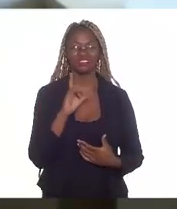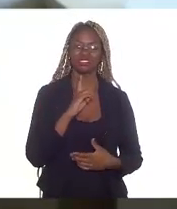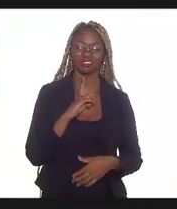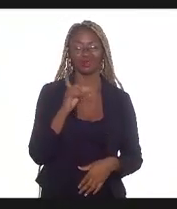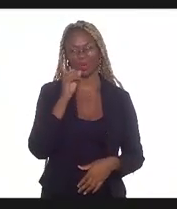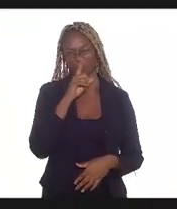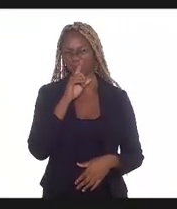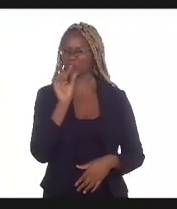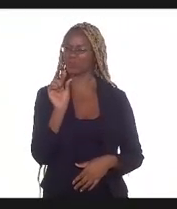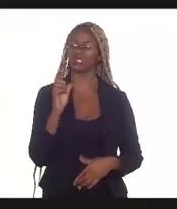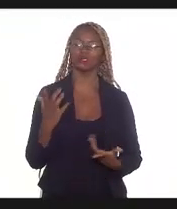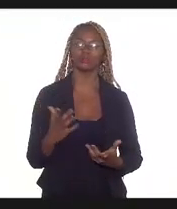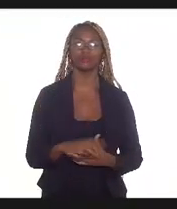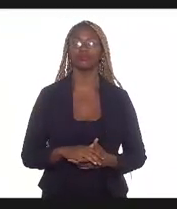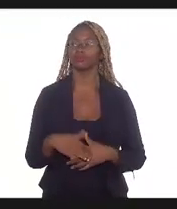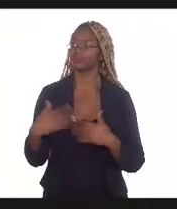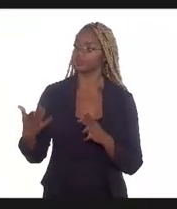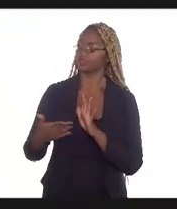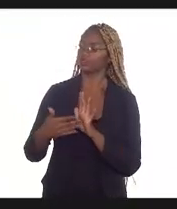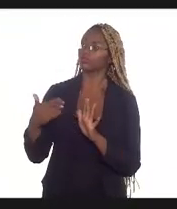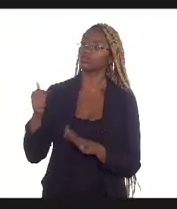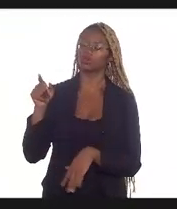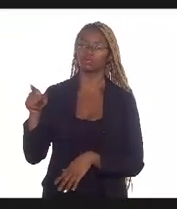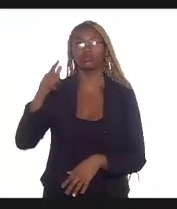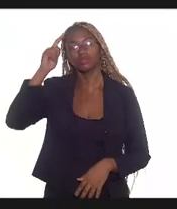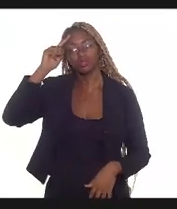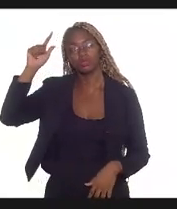Ok. Então, retirar, deputado Luiz Paulo, para